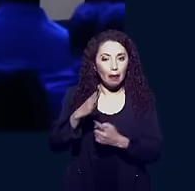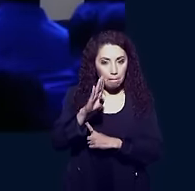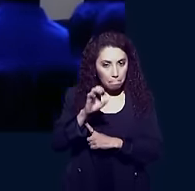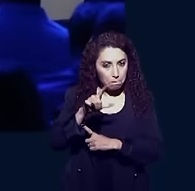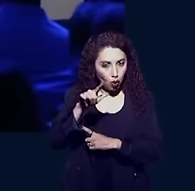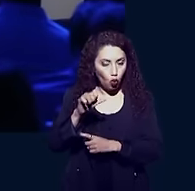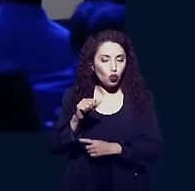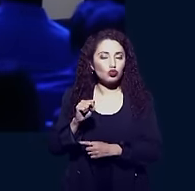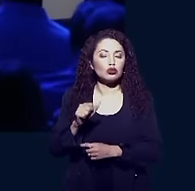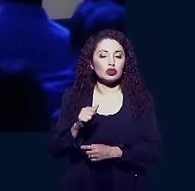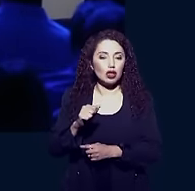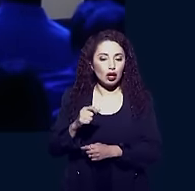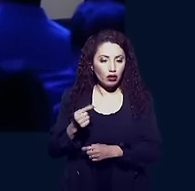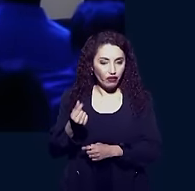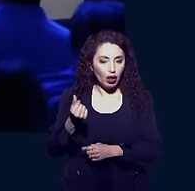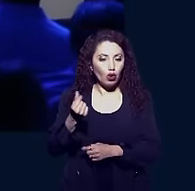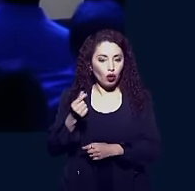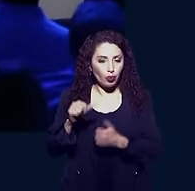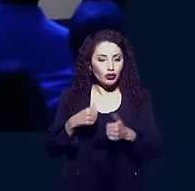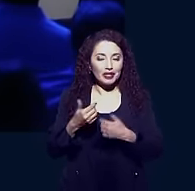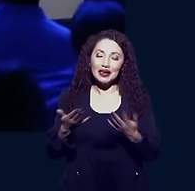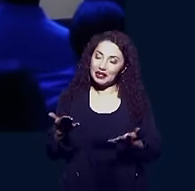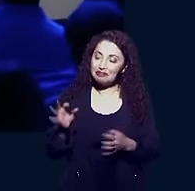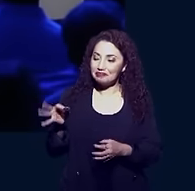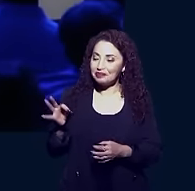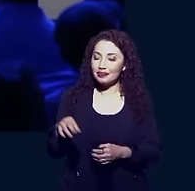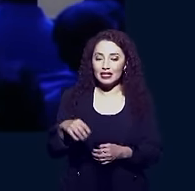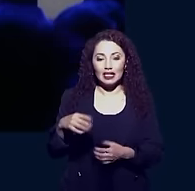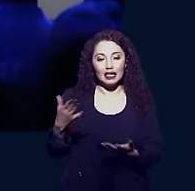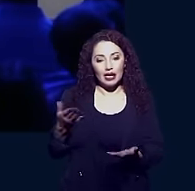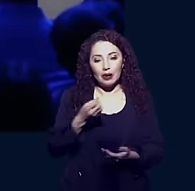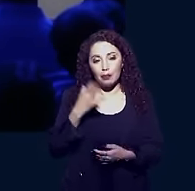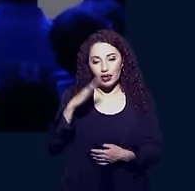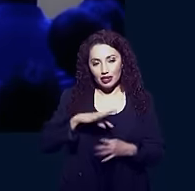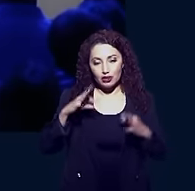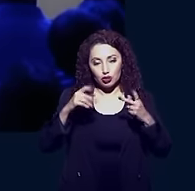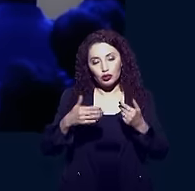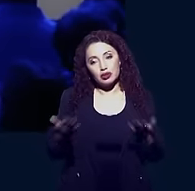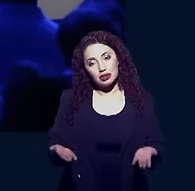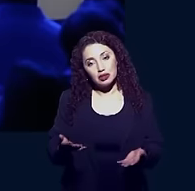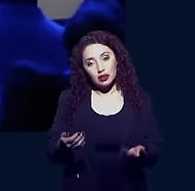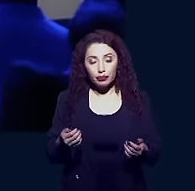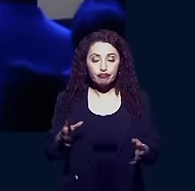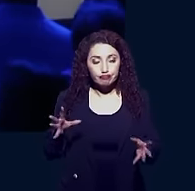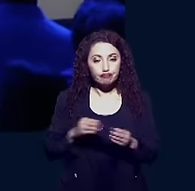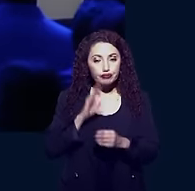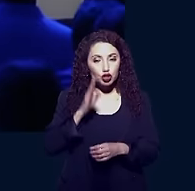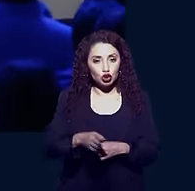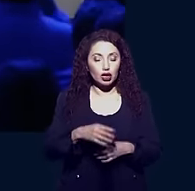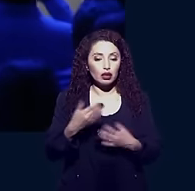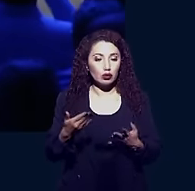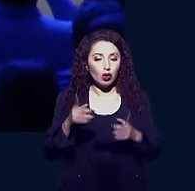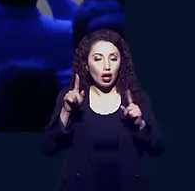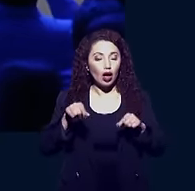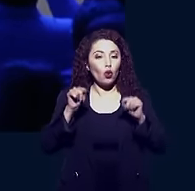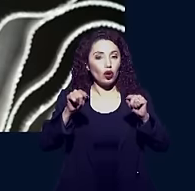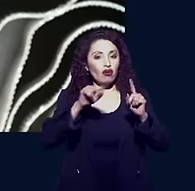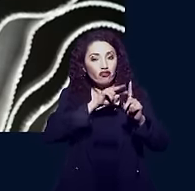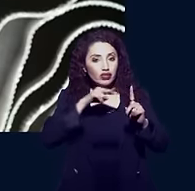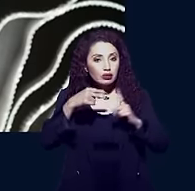Bom vamos lá bom primeiro Boa tarde a todos indo direto ao ponto Fabi eu acho que talvez seja uma visibilidade melhor